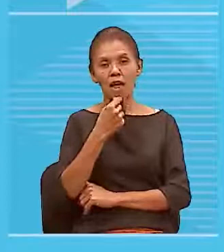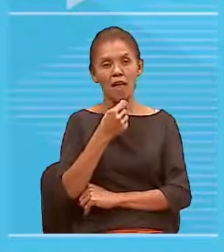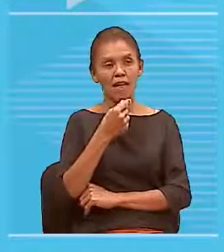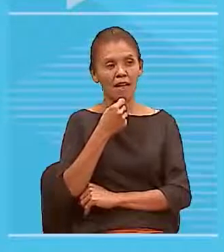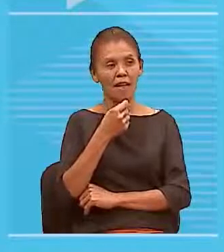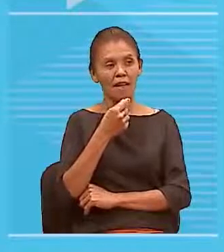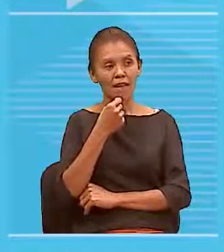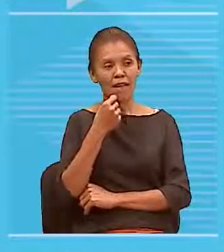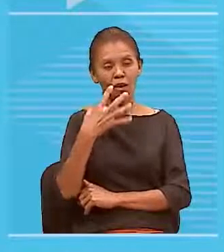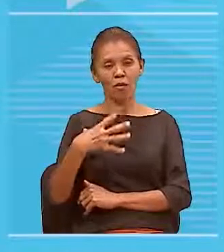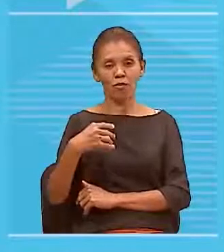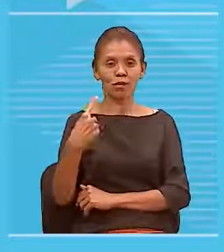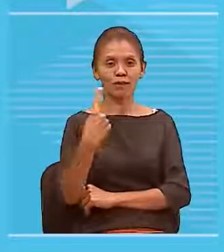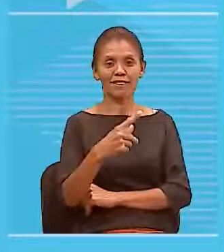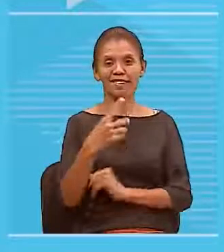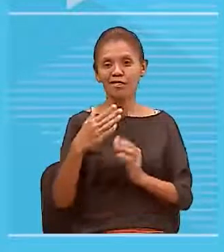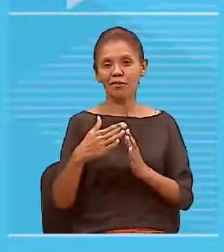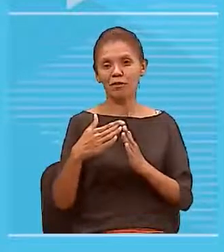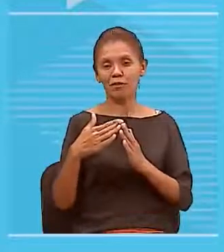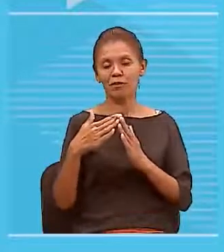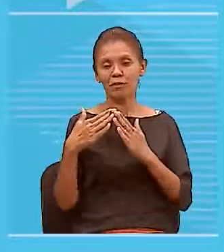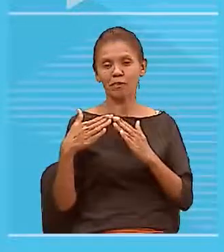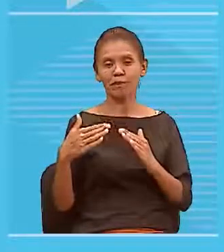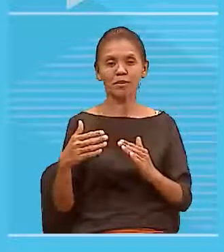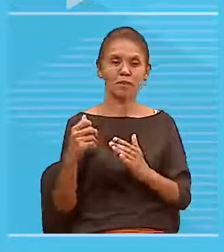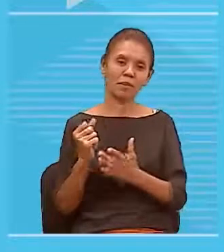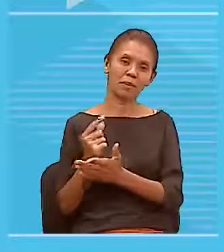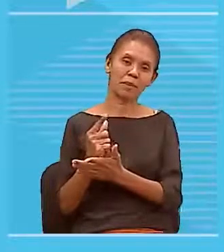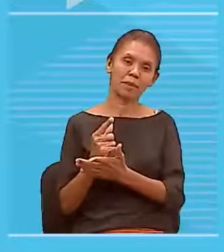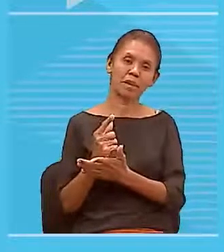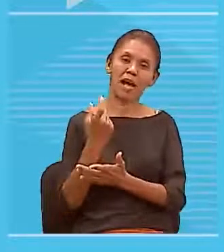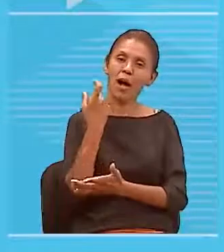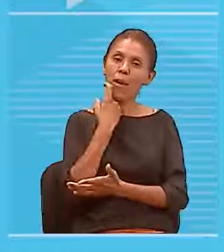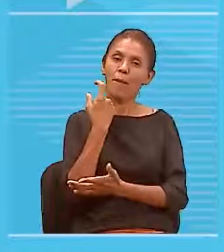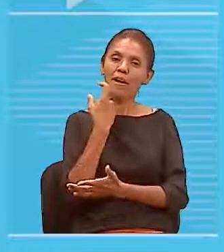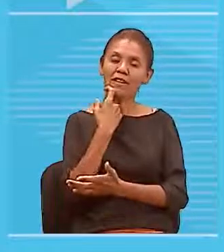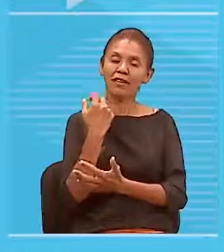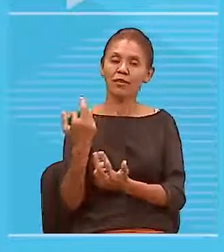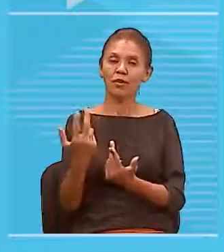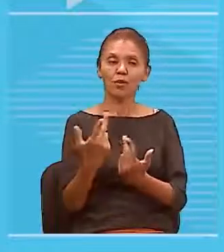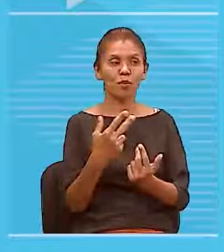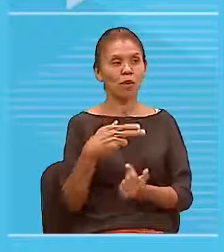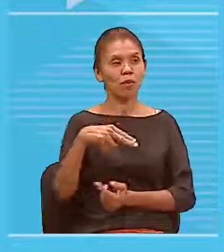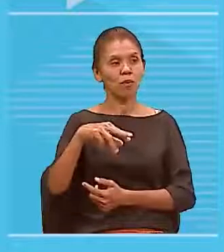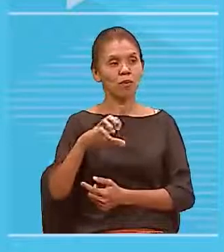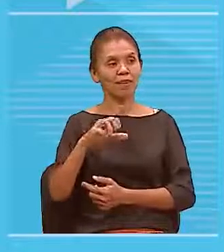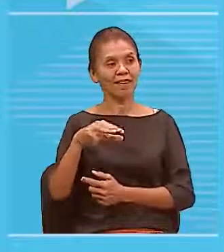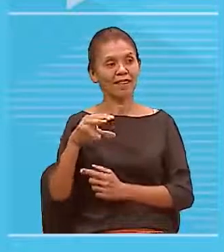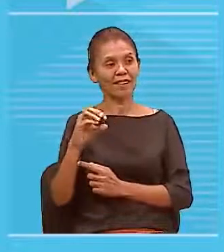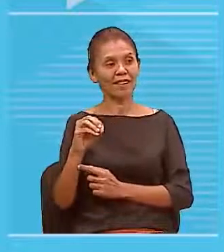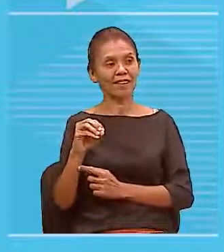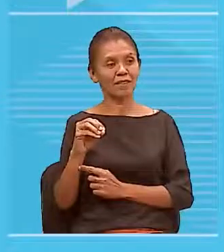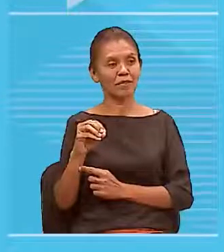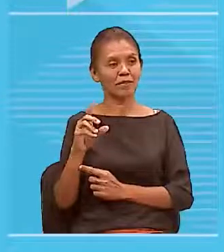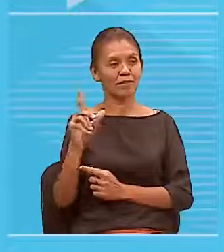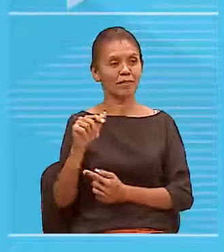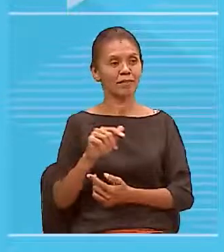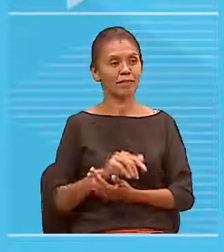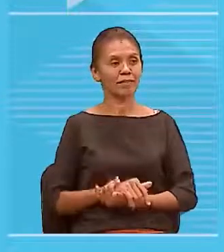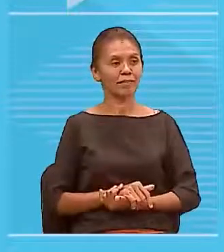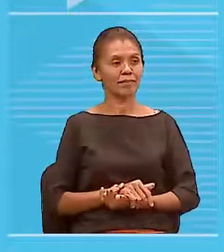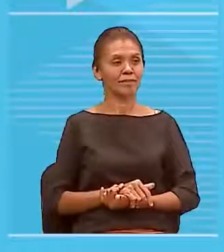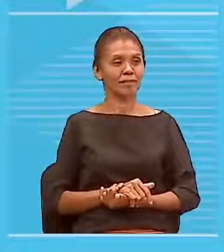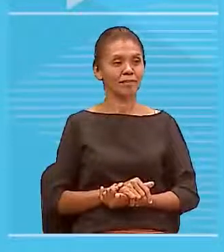pra mim, que é um peixe palhaço, né? Compra um peixinho igual o Nemo. Meu filho, um peixe igual o Nemo, ele é um peixe de água salgada.